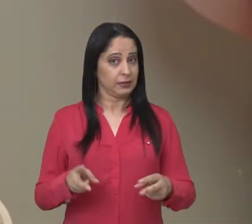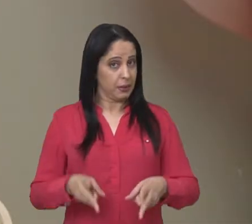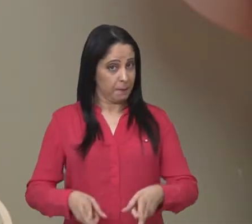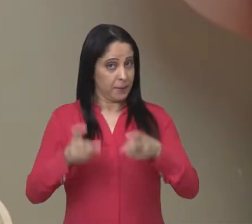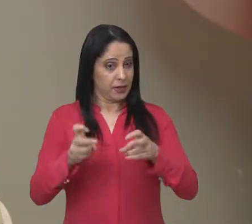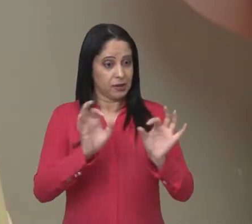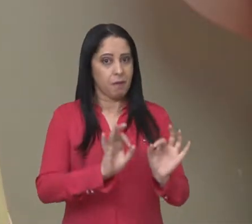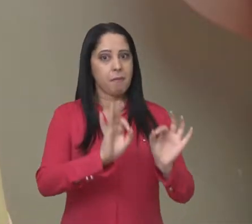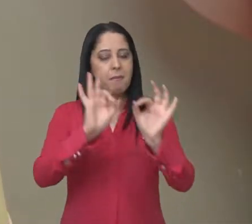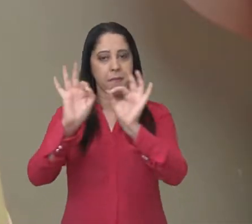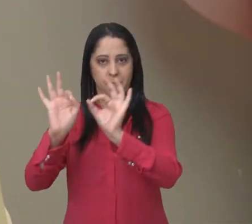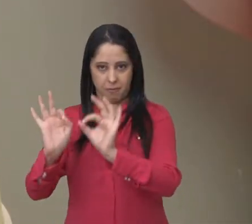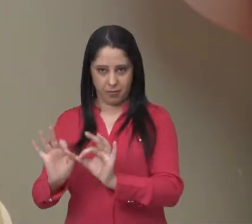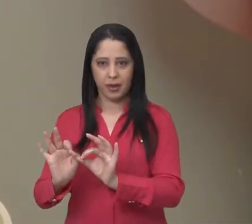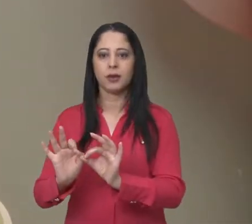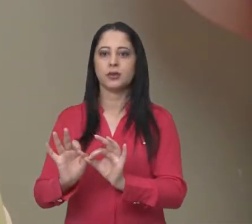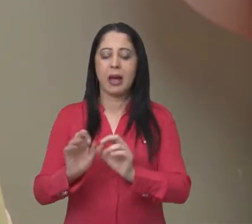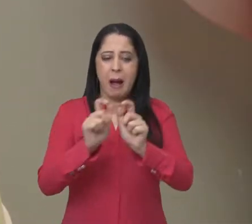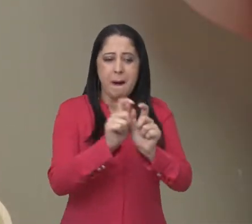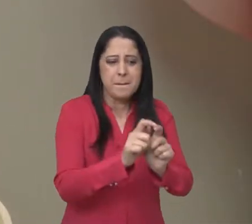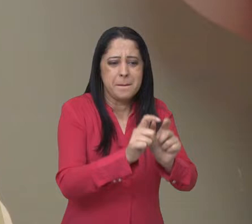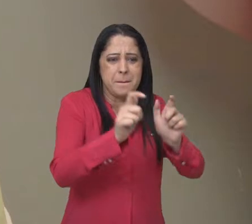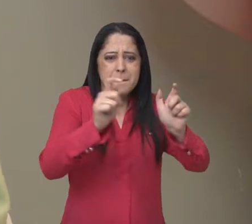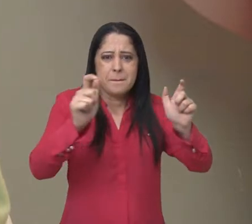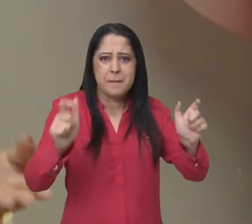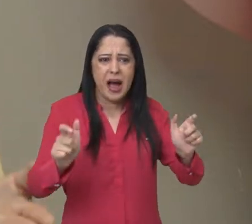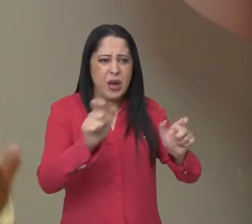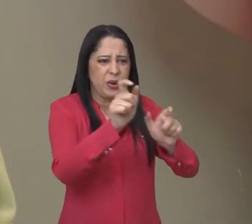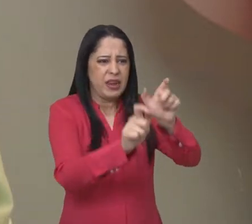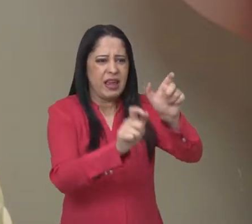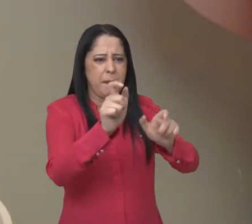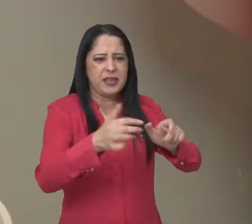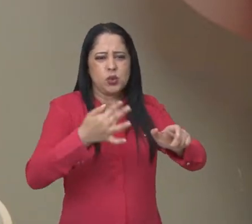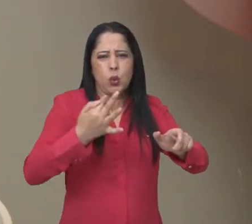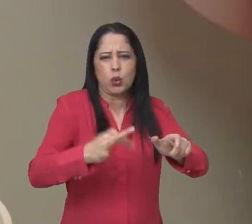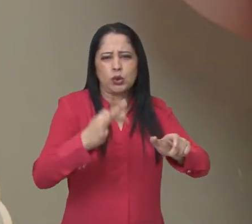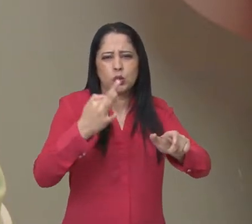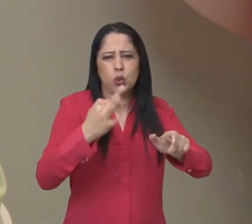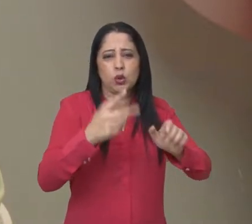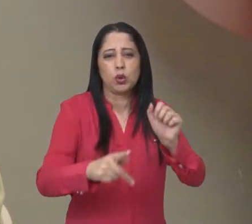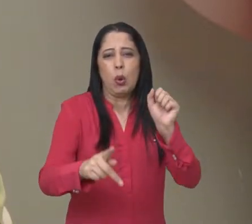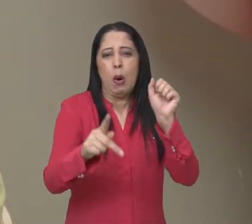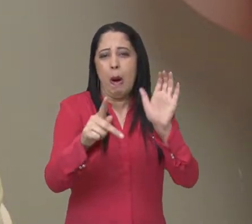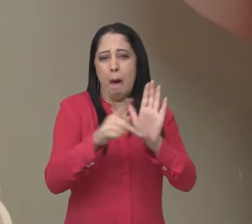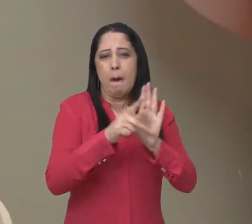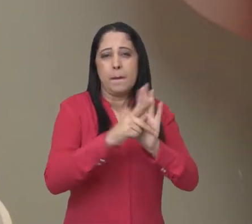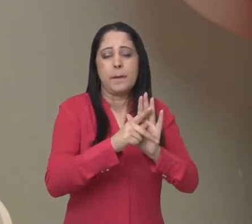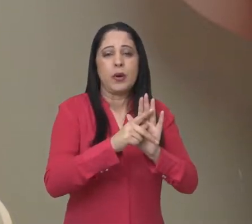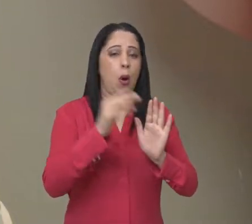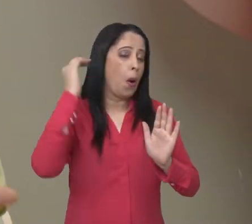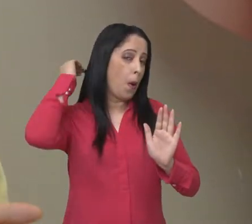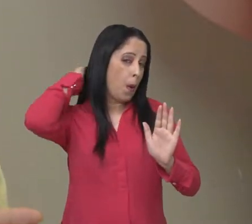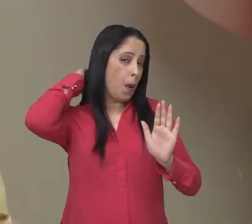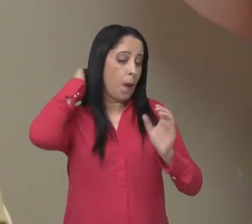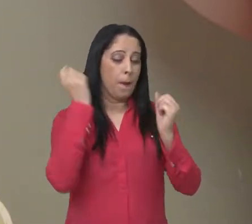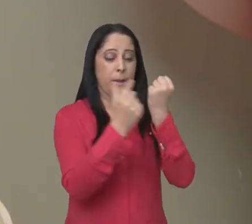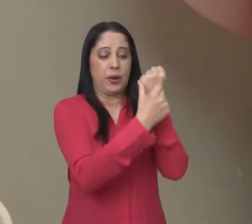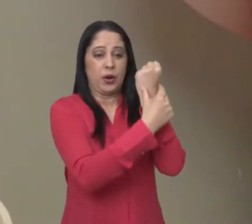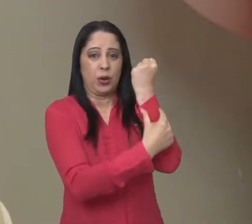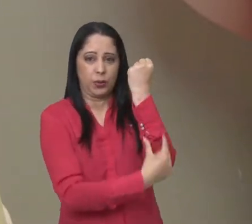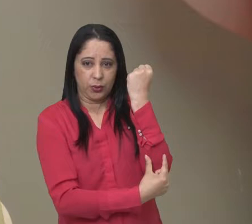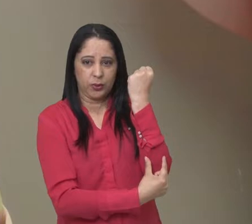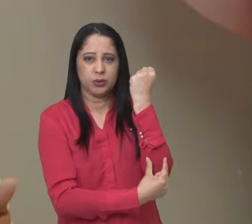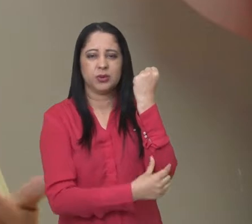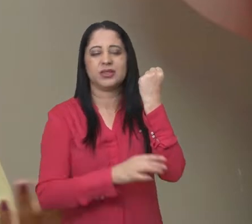Como nós percebemos na reportagem, boa parte dos casos de dor na região da coluna não é causada por doenças específicas,